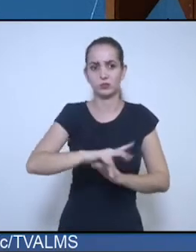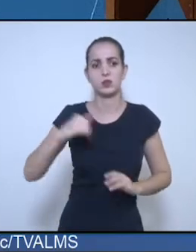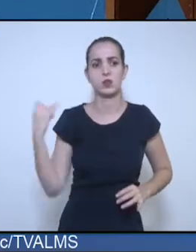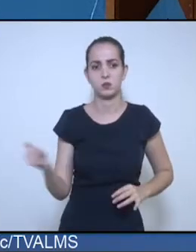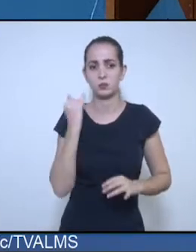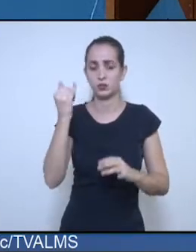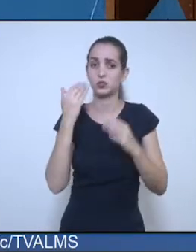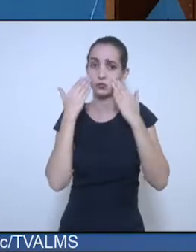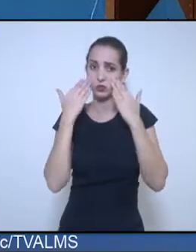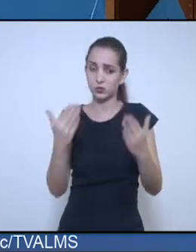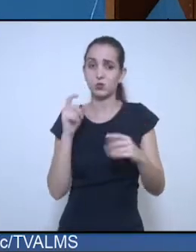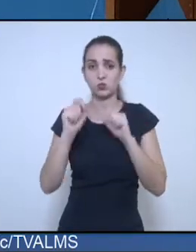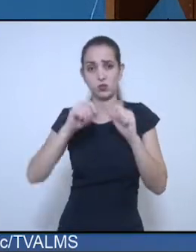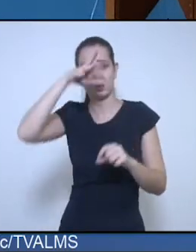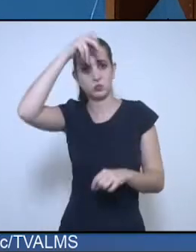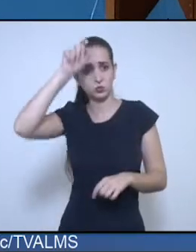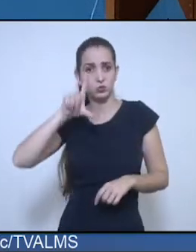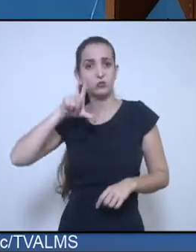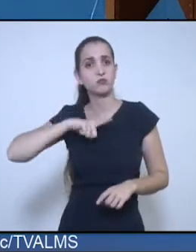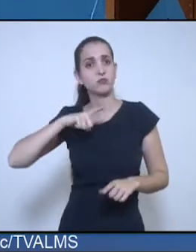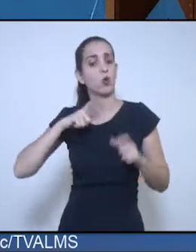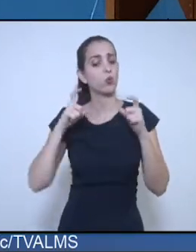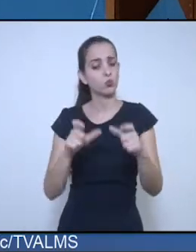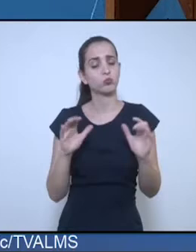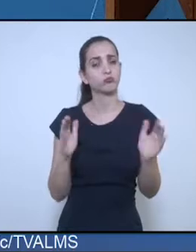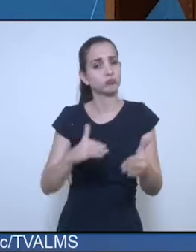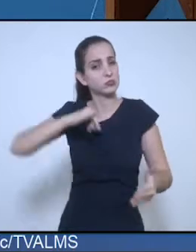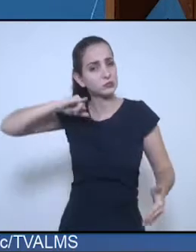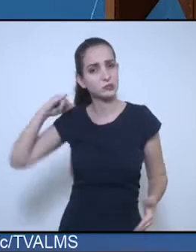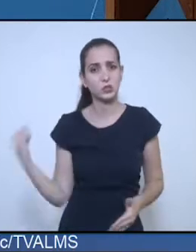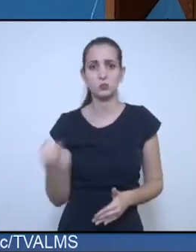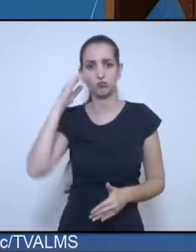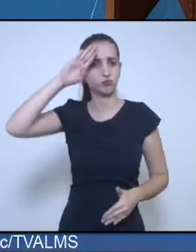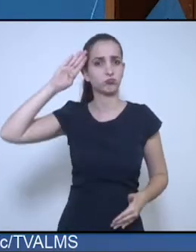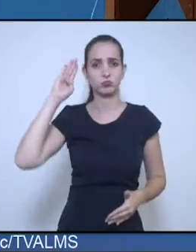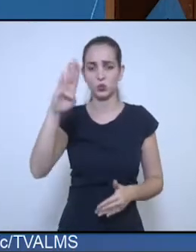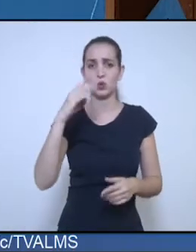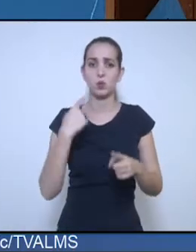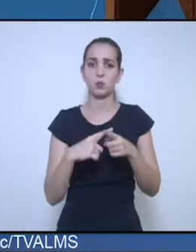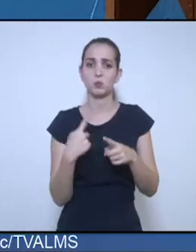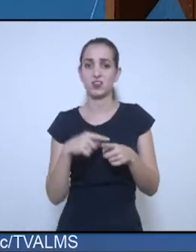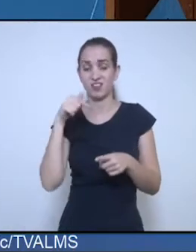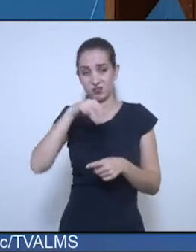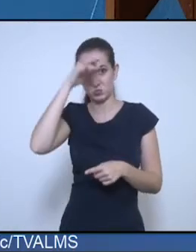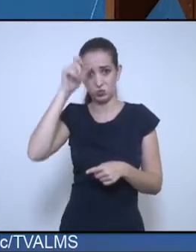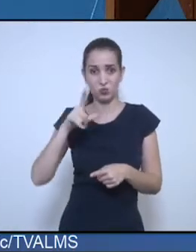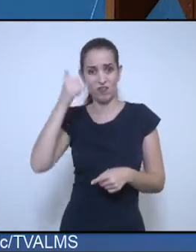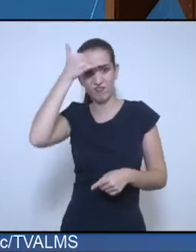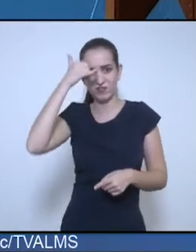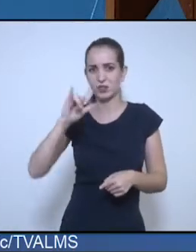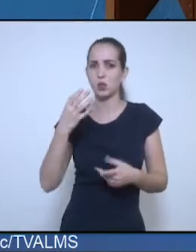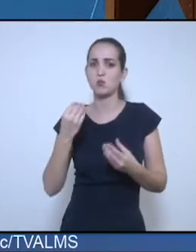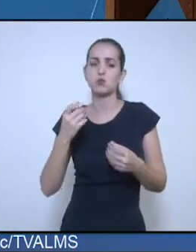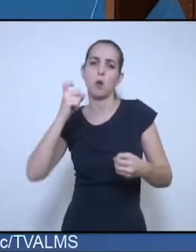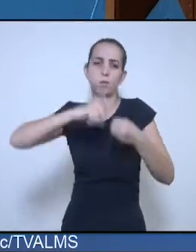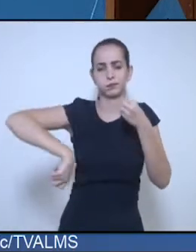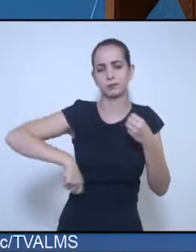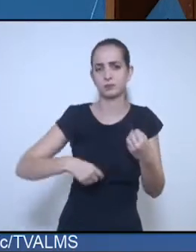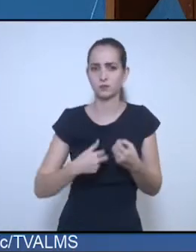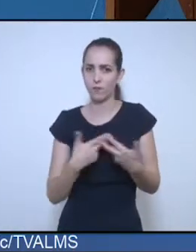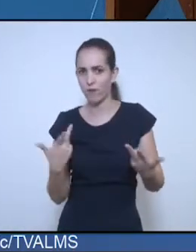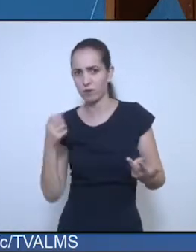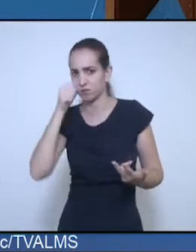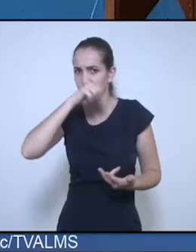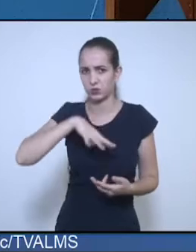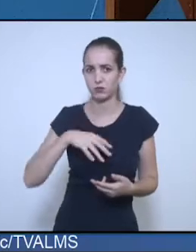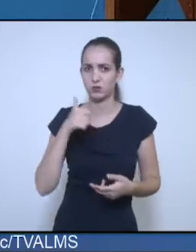Grosso do Sul ocupa uma posição de destaque no quesito agressão às mulheres, assim como na questão do estupro. Mas